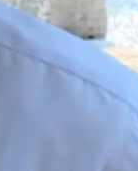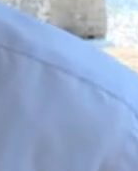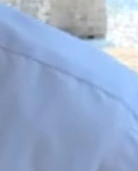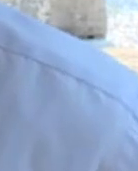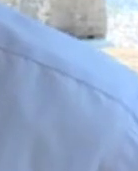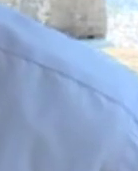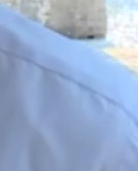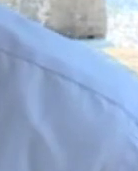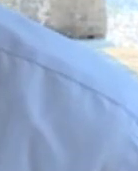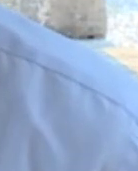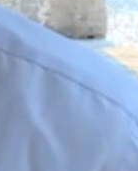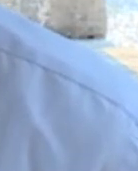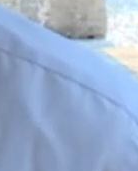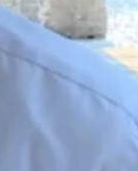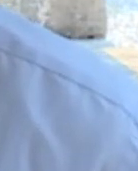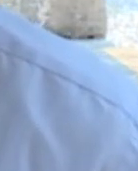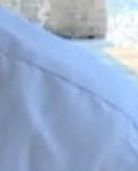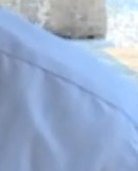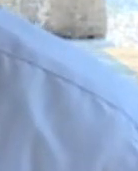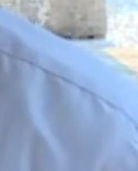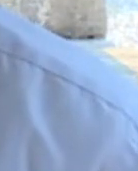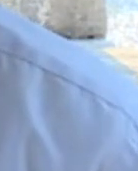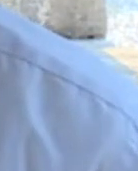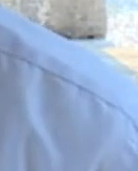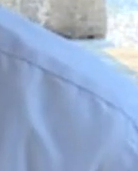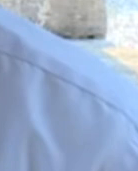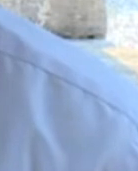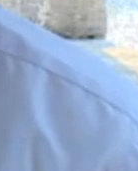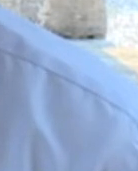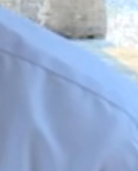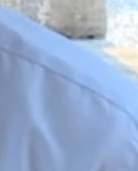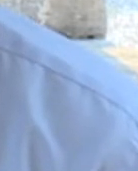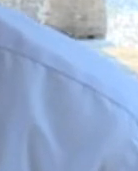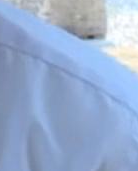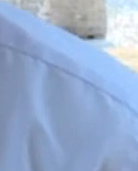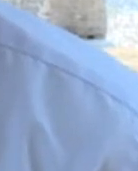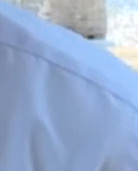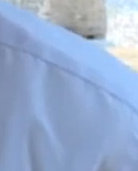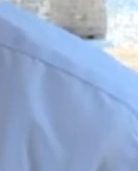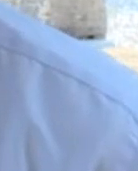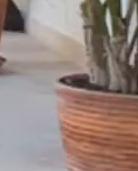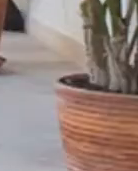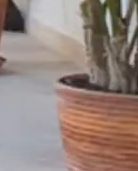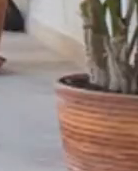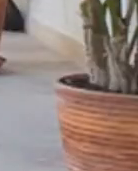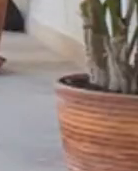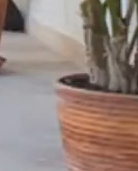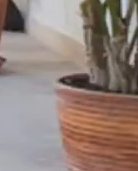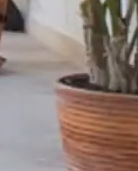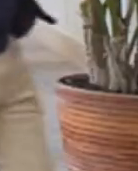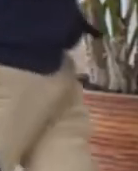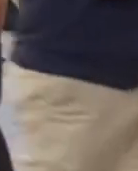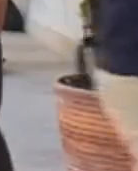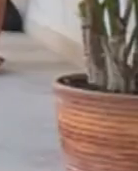na direção certa. E sinto que esse vai ser muito do trabalho que o Dom José Traquina terá aqui na Diocese. O Sr. Dom